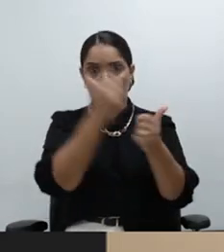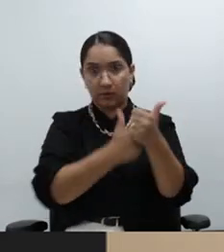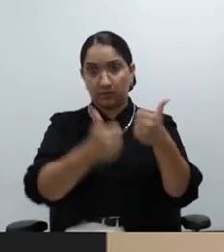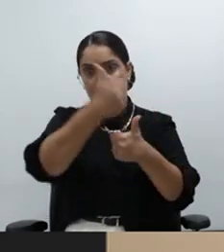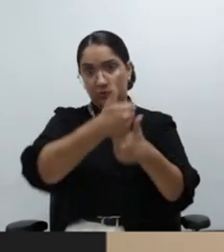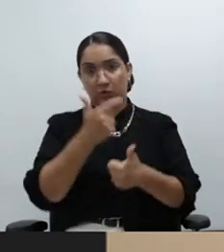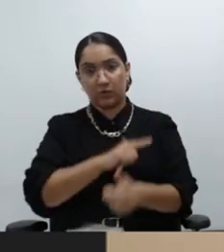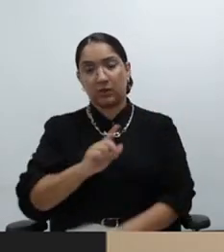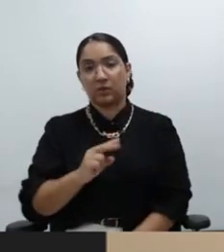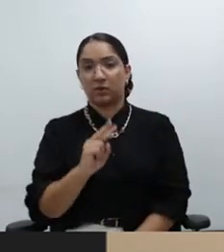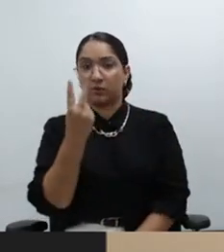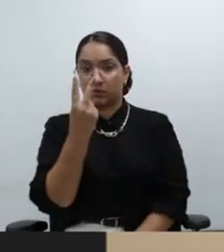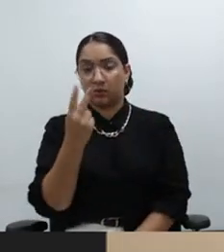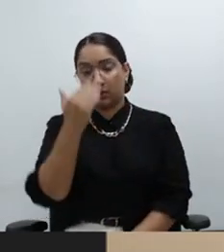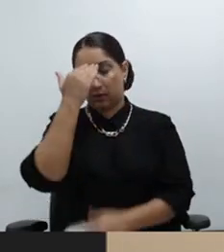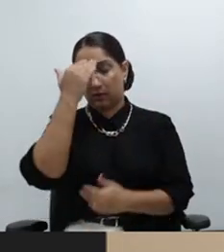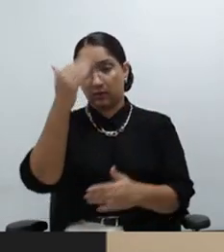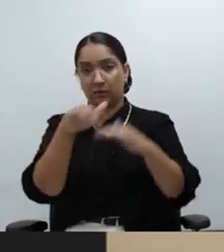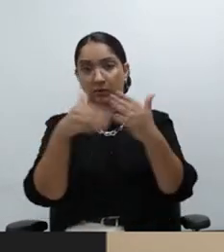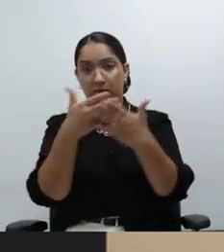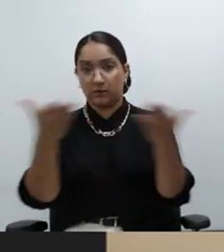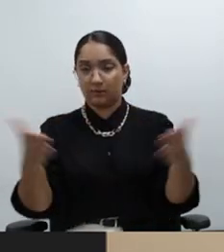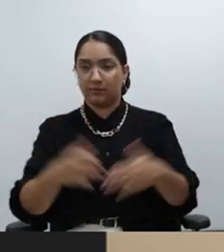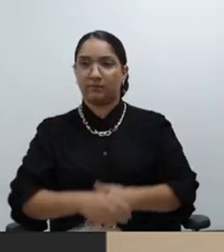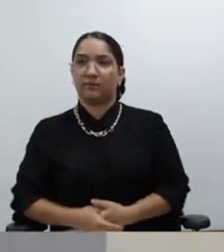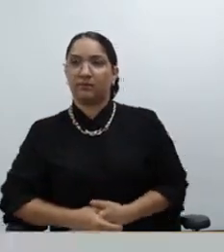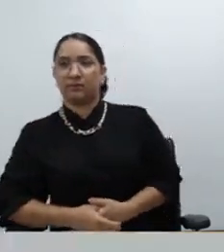opção. Agradeço e me despeço.